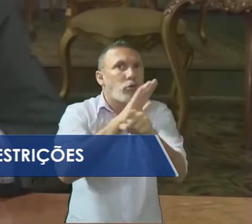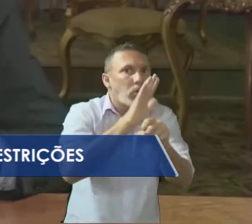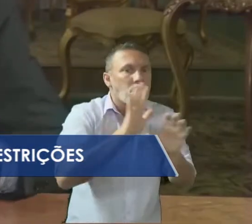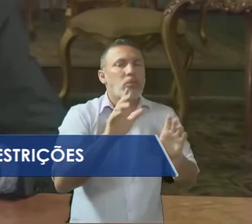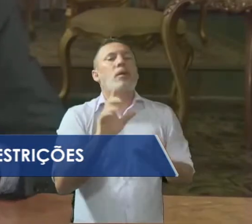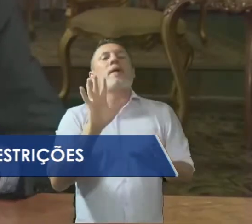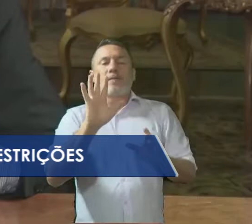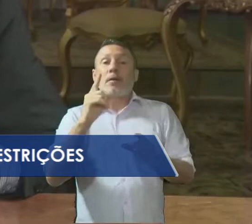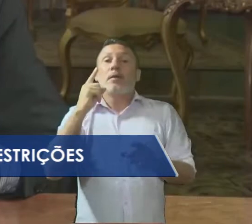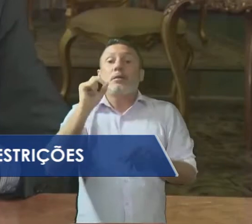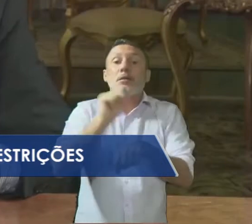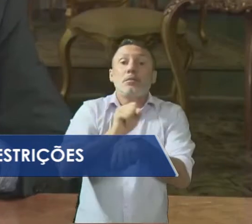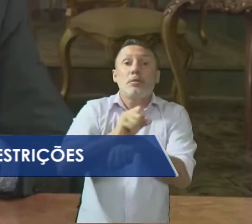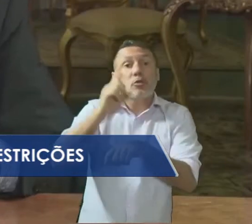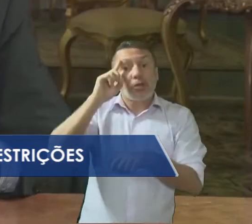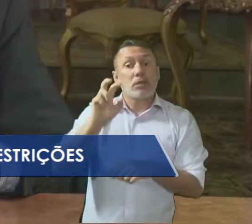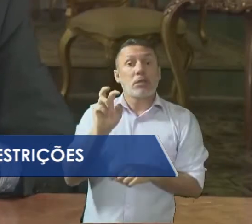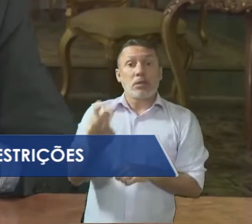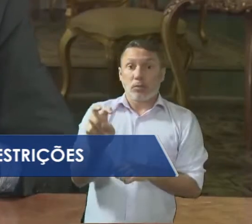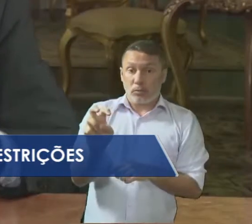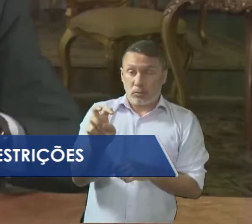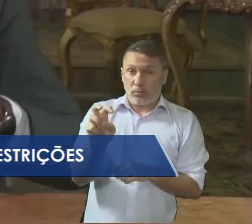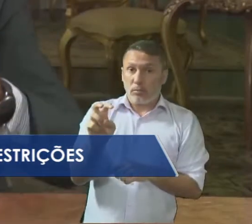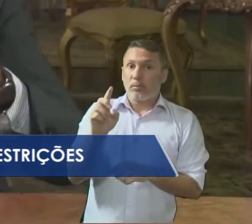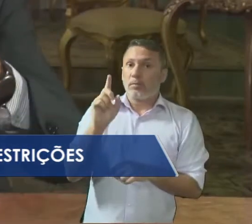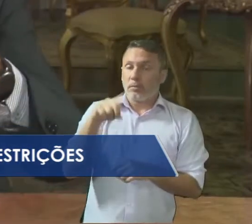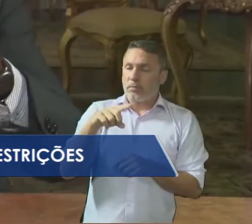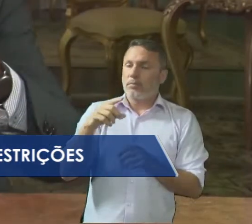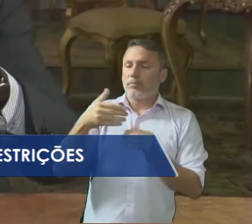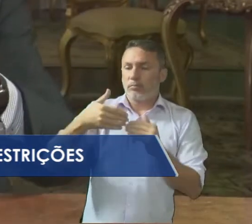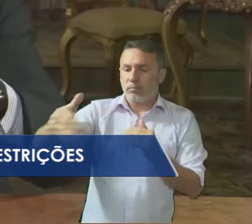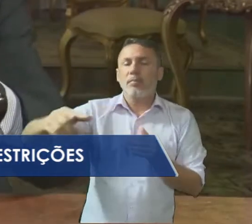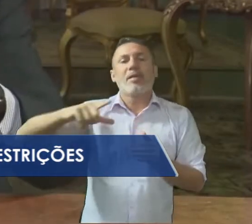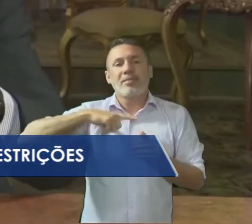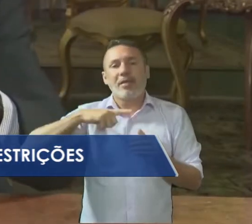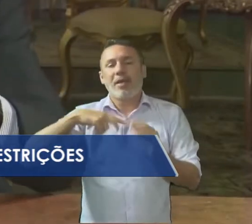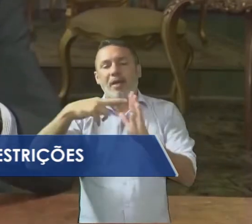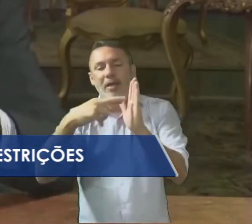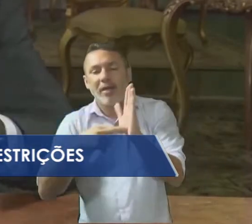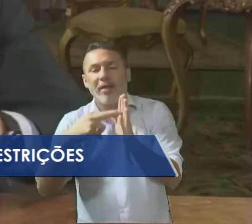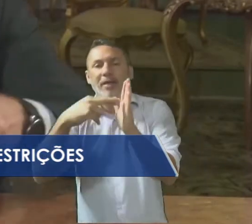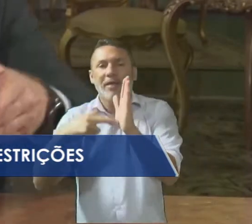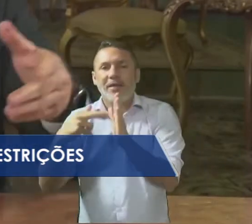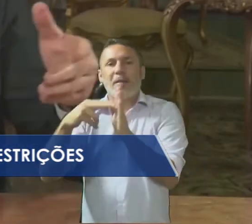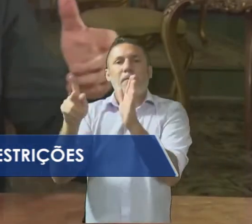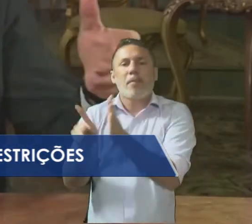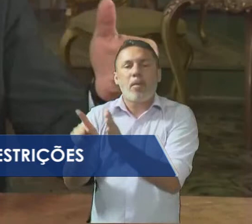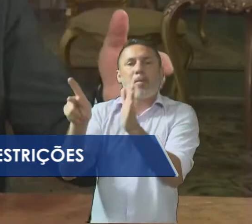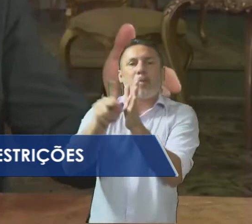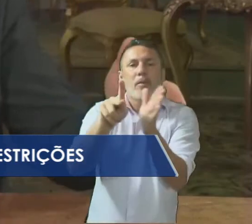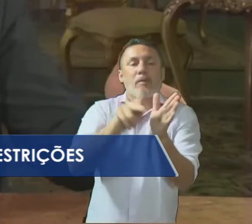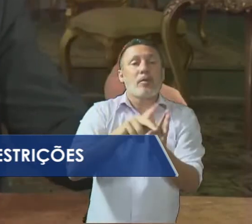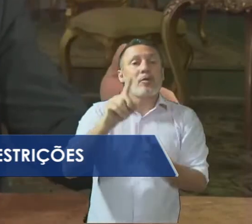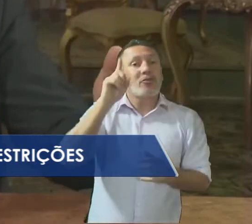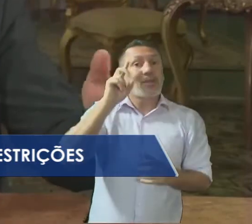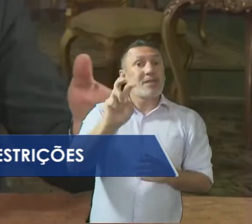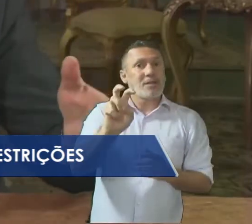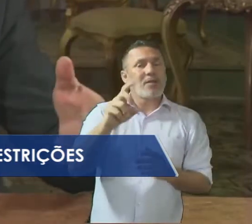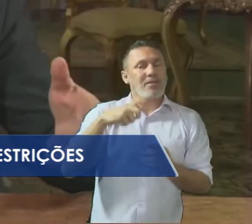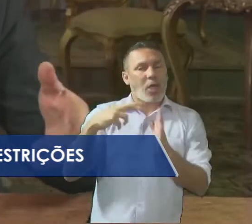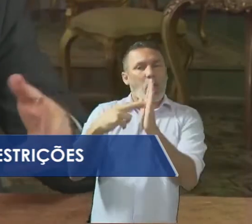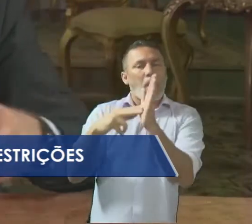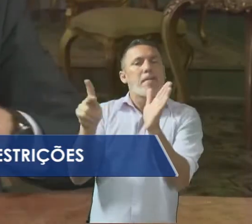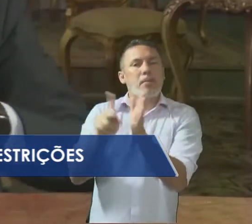a nós Voltaremos a gestão através da Matriz de risco com as medidas qualificadas da Matriz de risco a partir do dia cinco